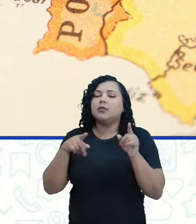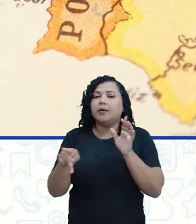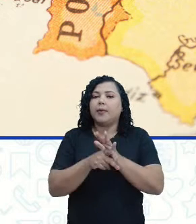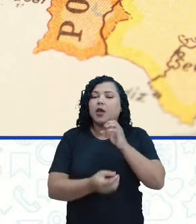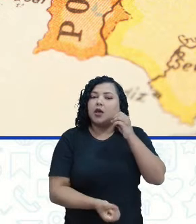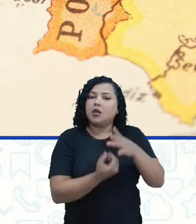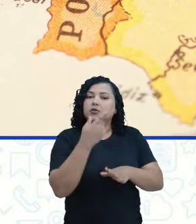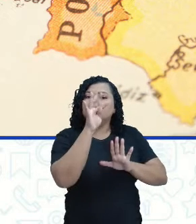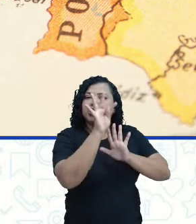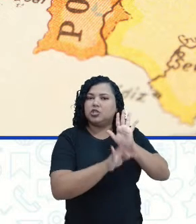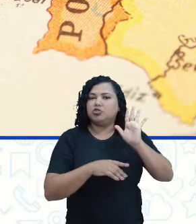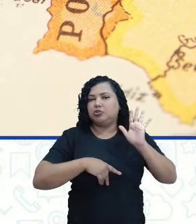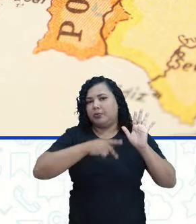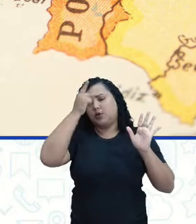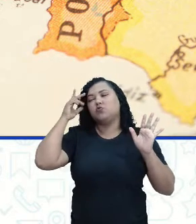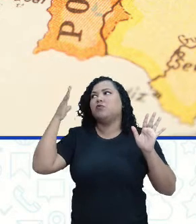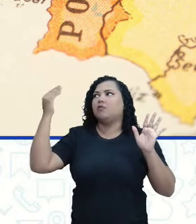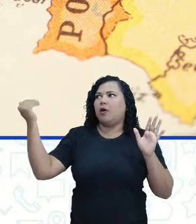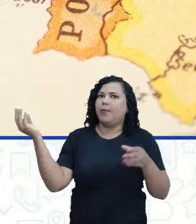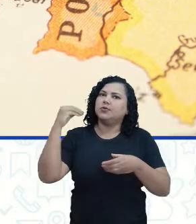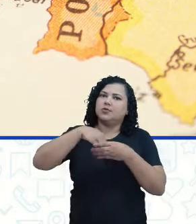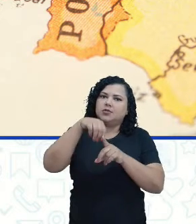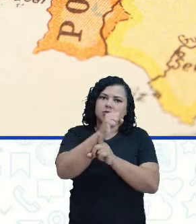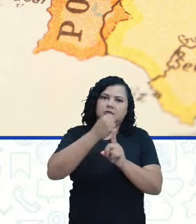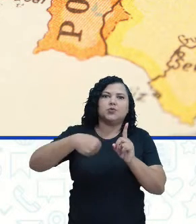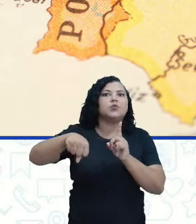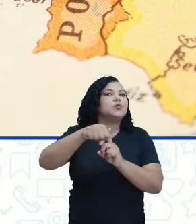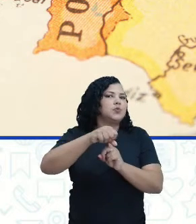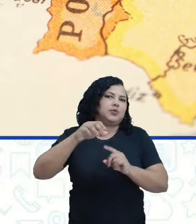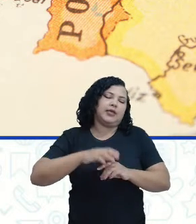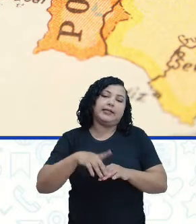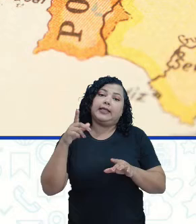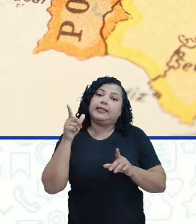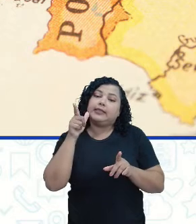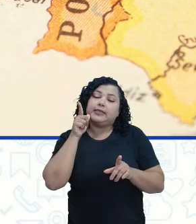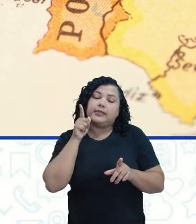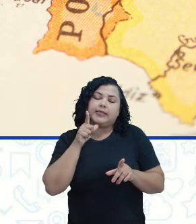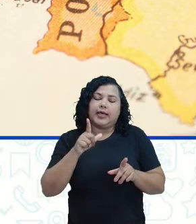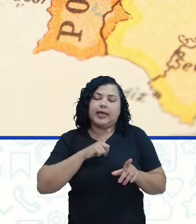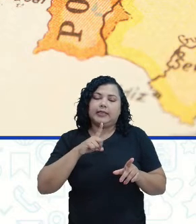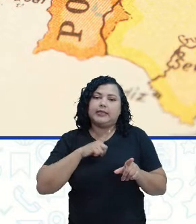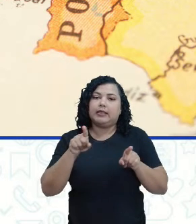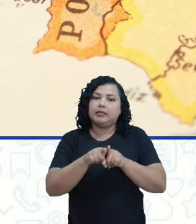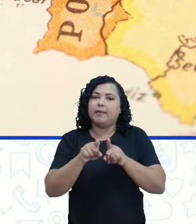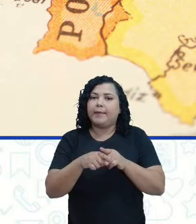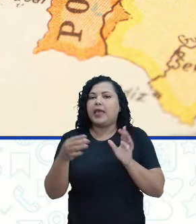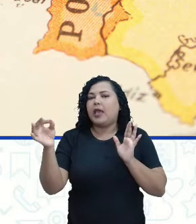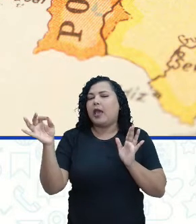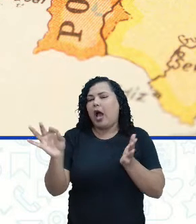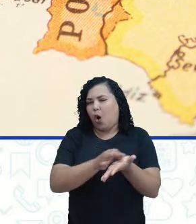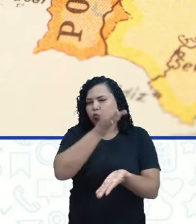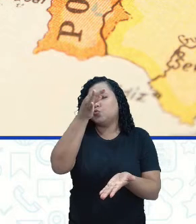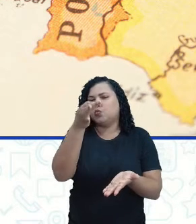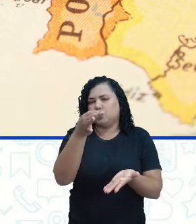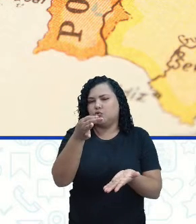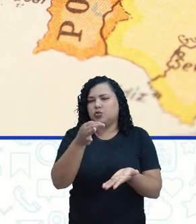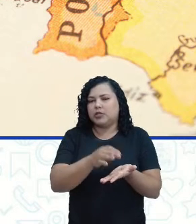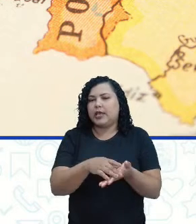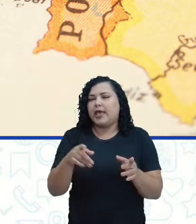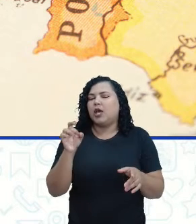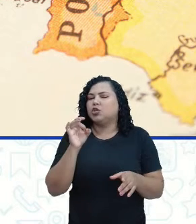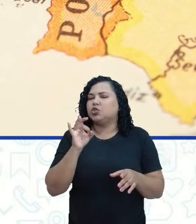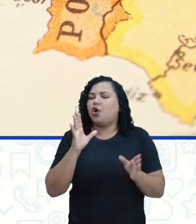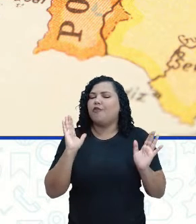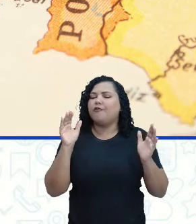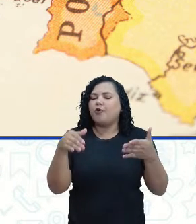textuais de pessoas ilustres da sociedade e de escritores. Era uma linguagem mais complexa e elitizada. Das